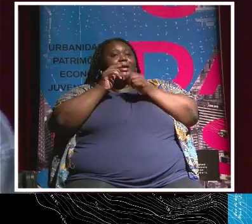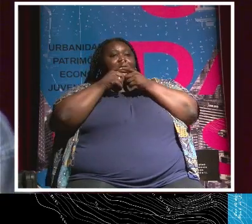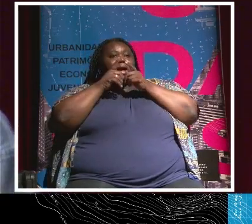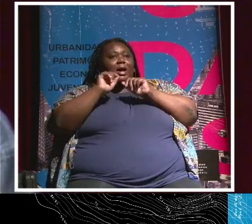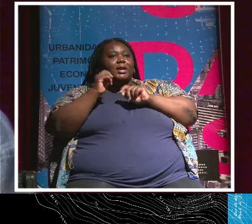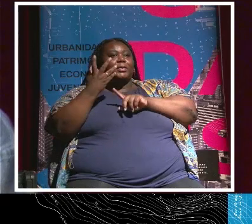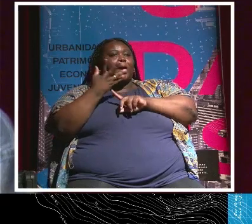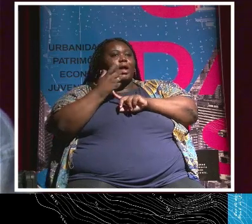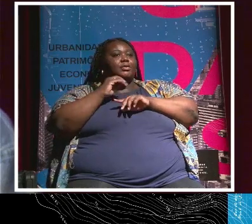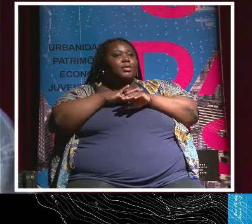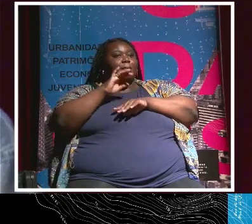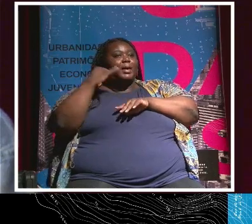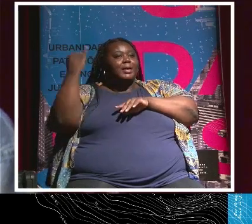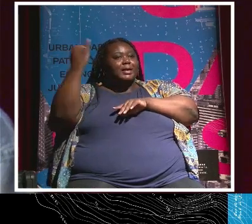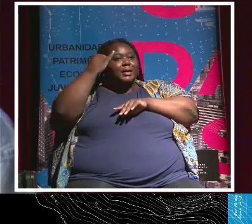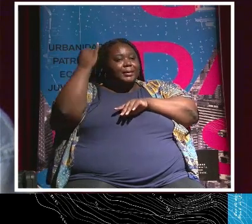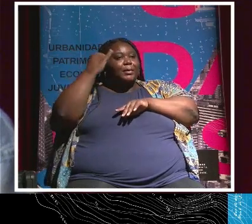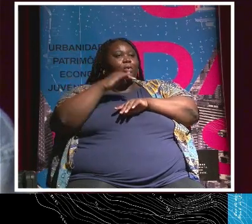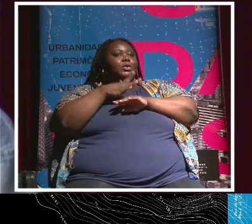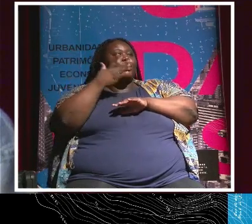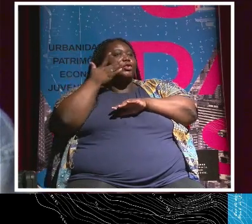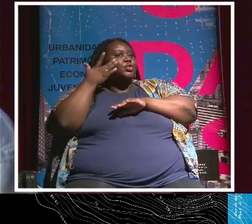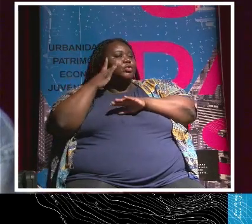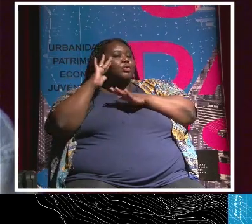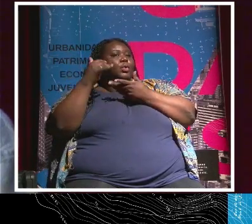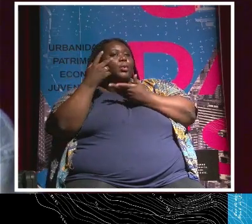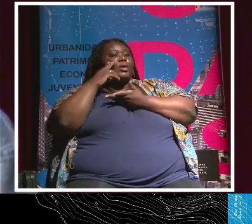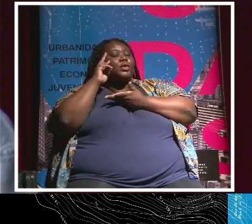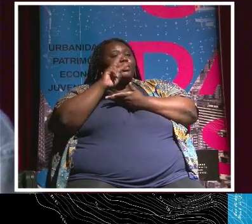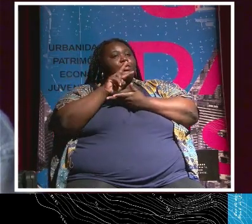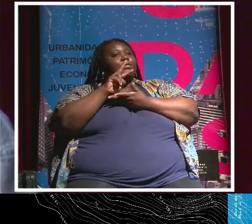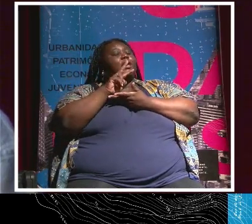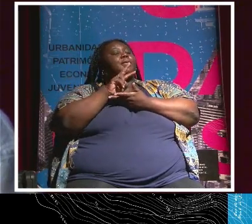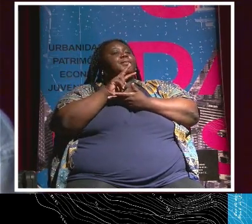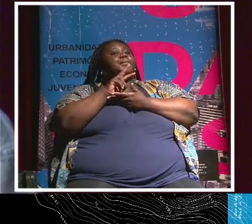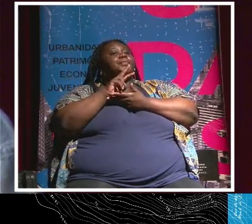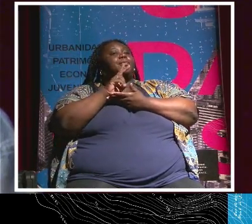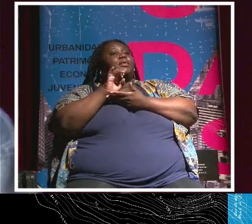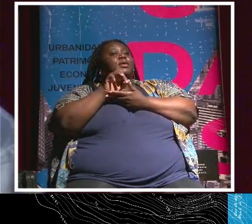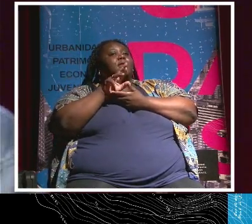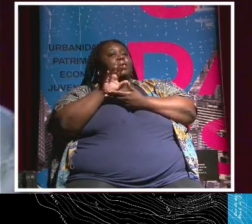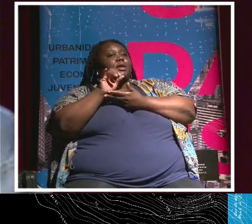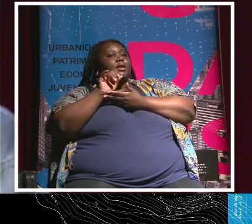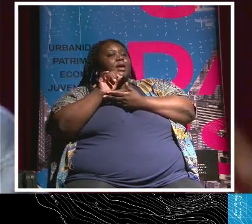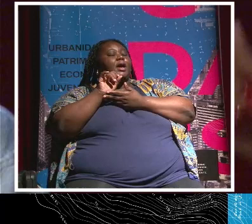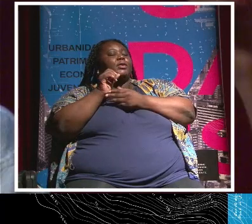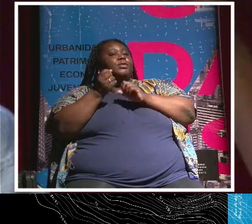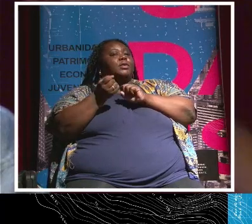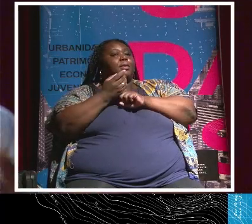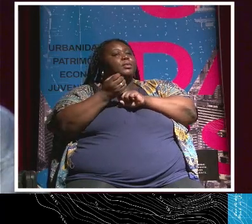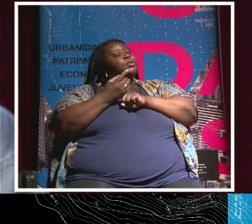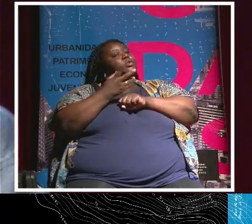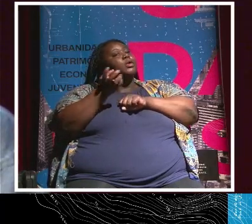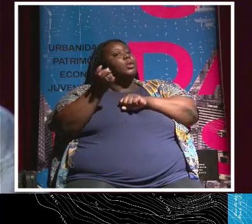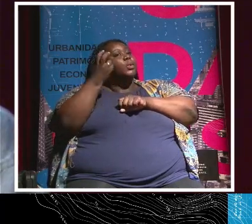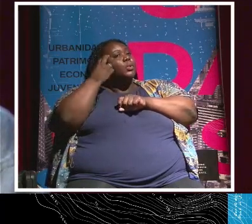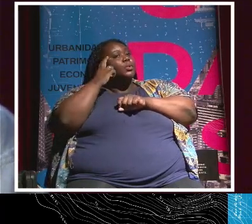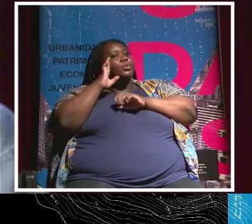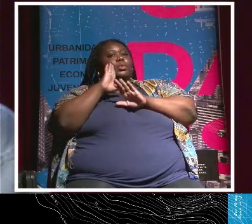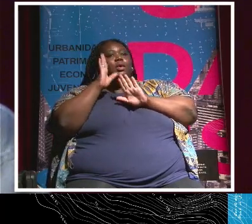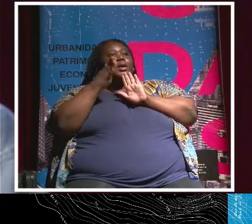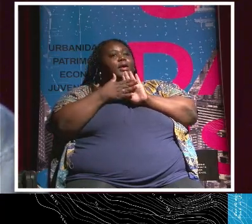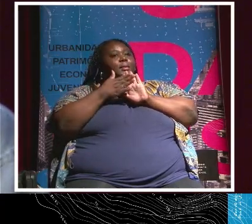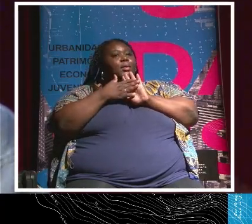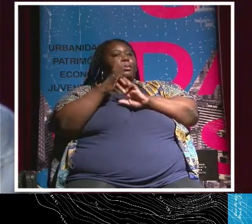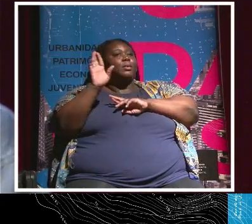mais importantes das artes cênicas, quando a gente olha o cenário da produção cultural. E propõe relações